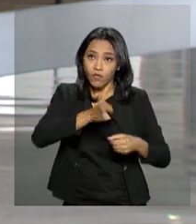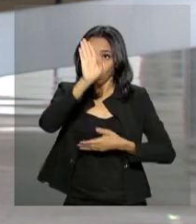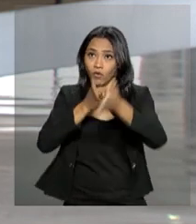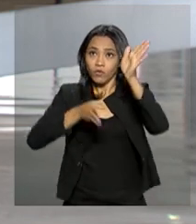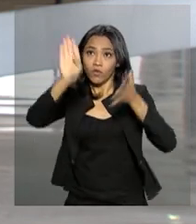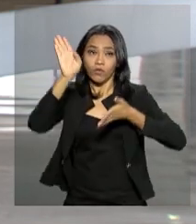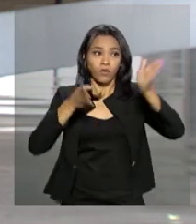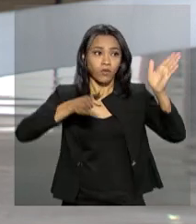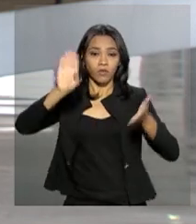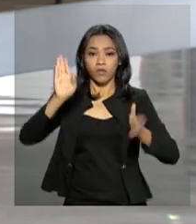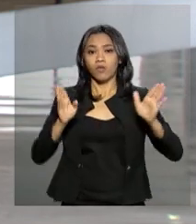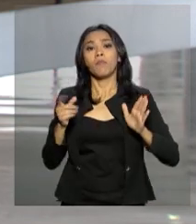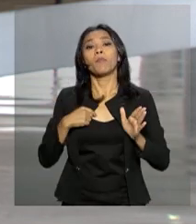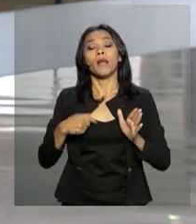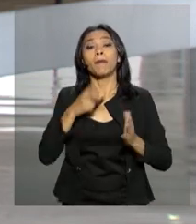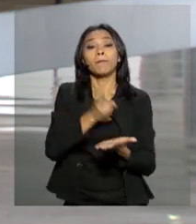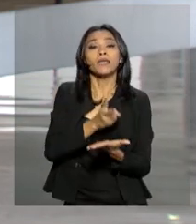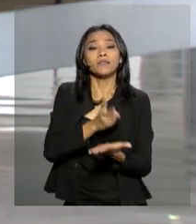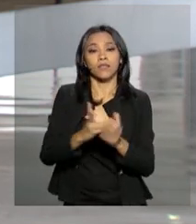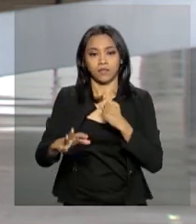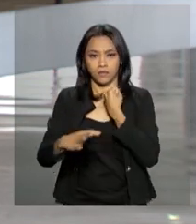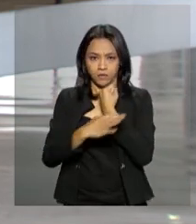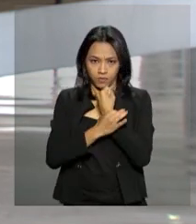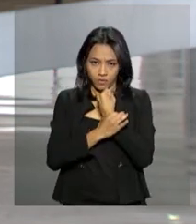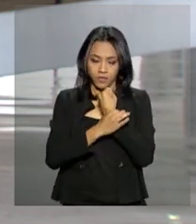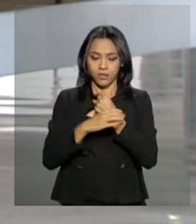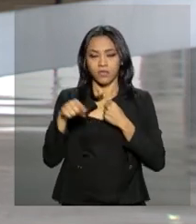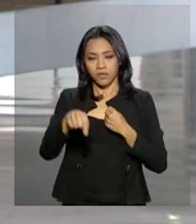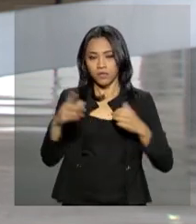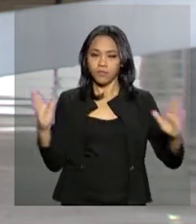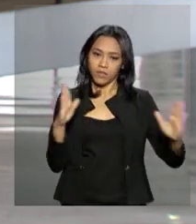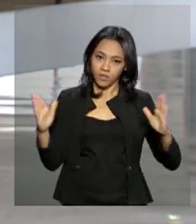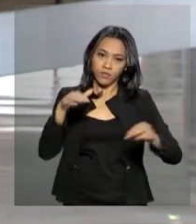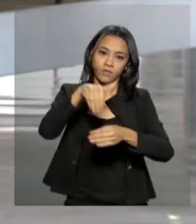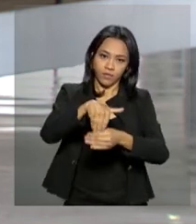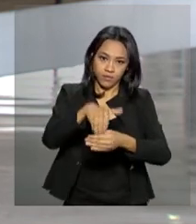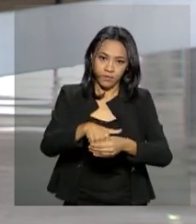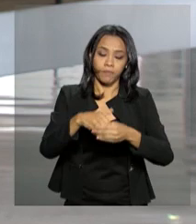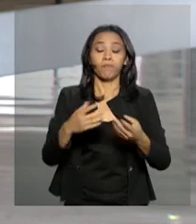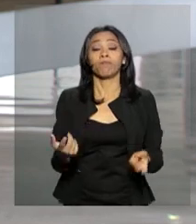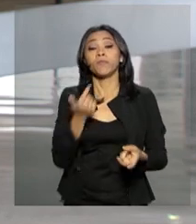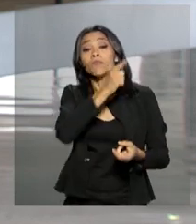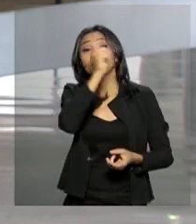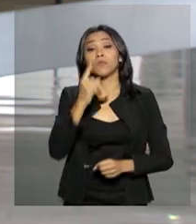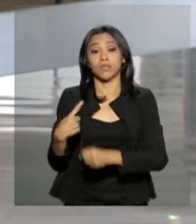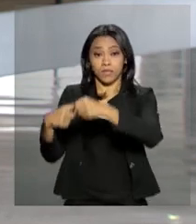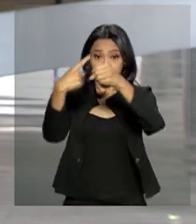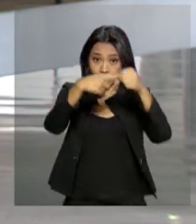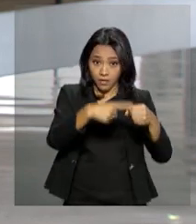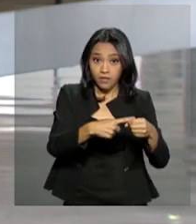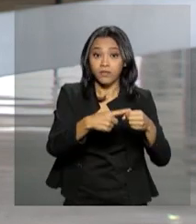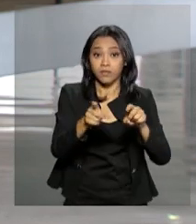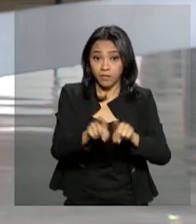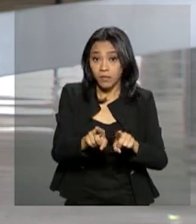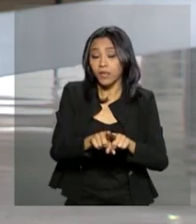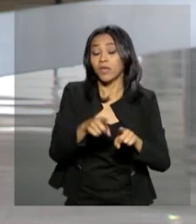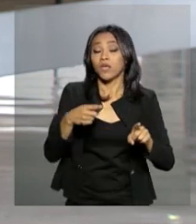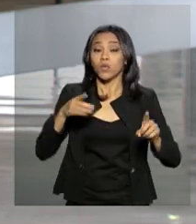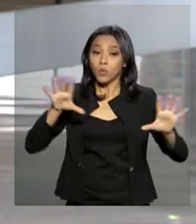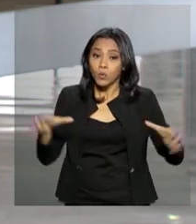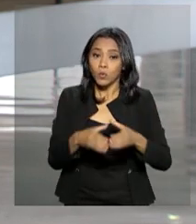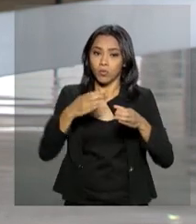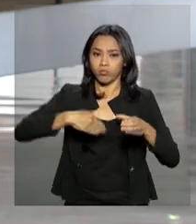manter a normalidade de segurança durante o pleito nas outras cidades as tropas deram